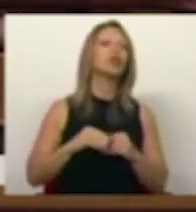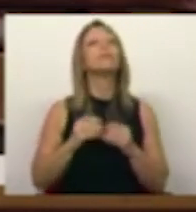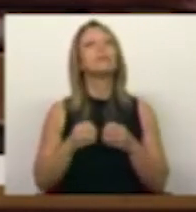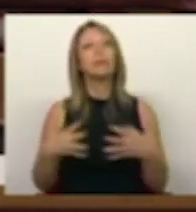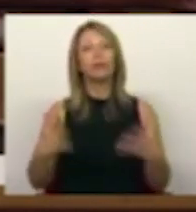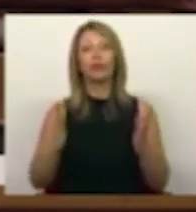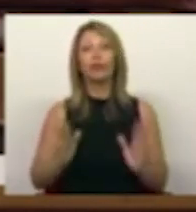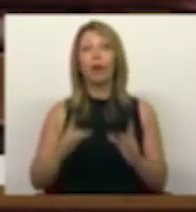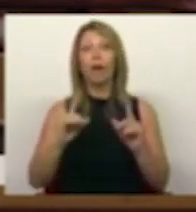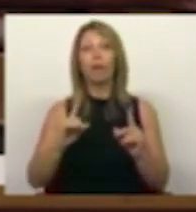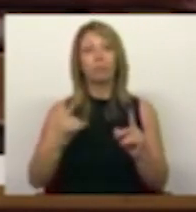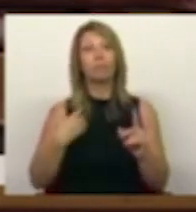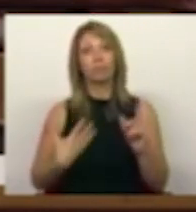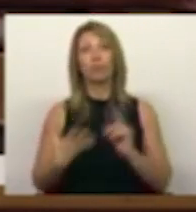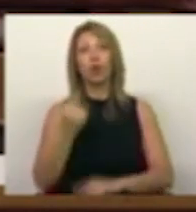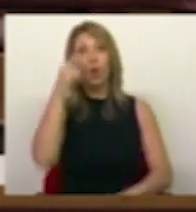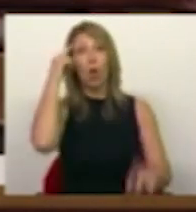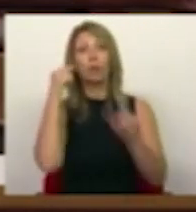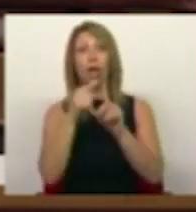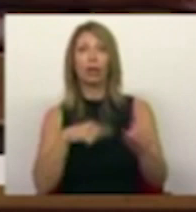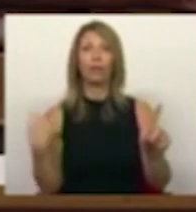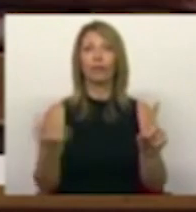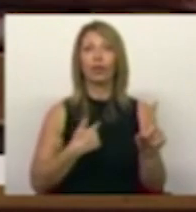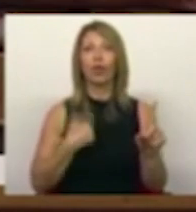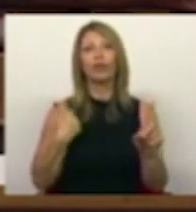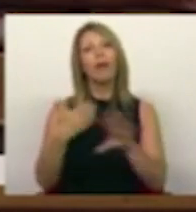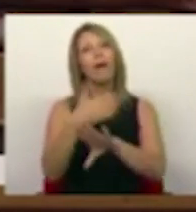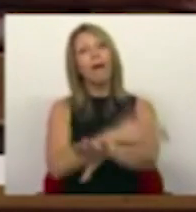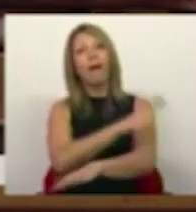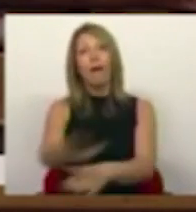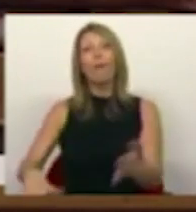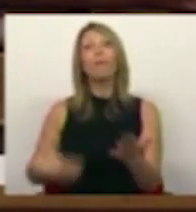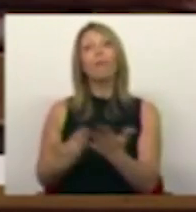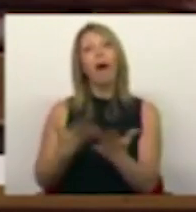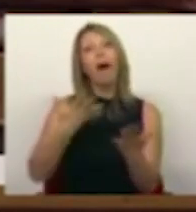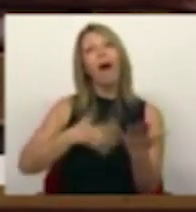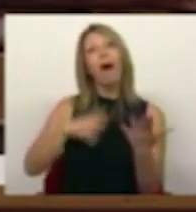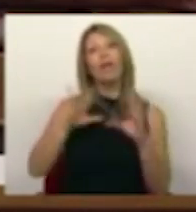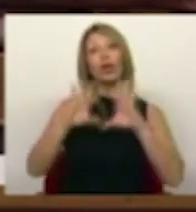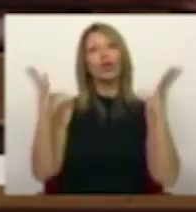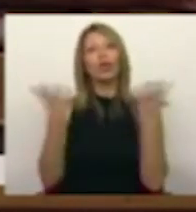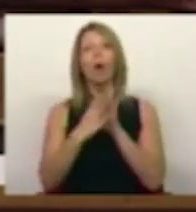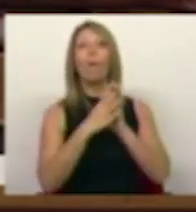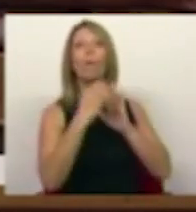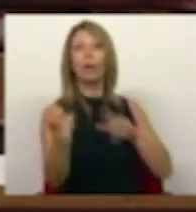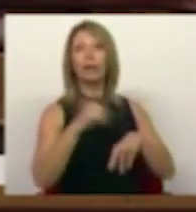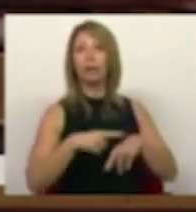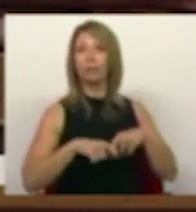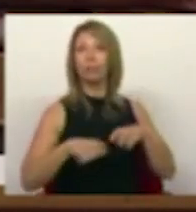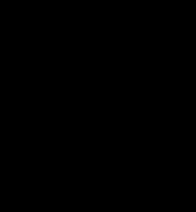concretizar o objetivo que nos propusemos de generalizar este modelo ao longo da presente